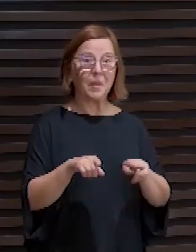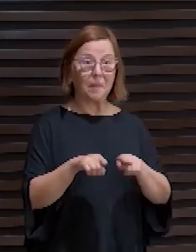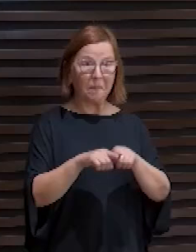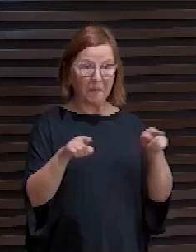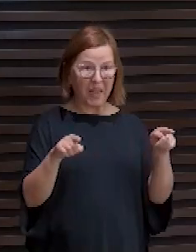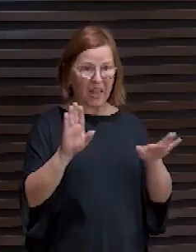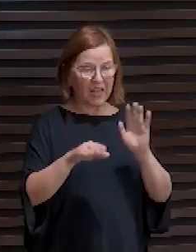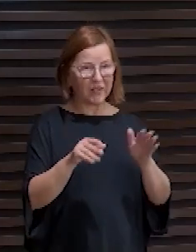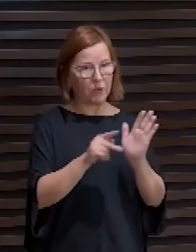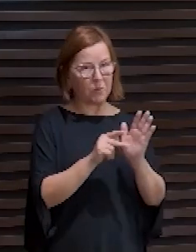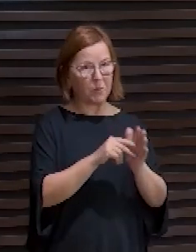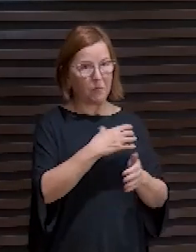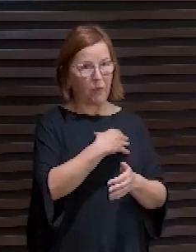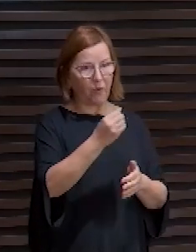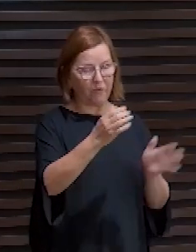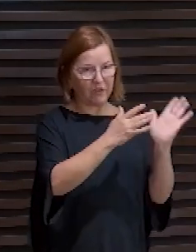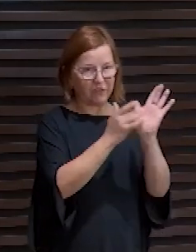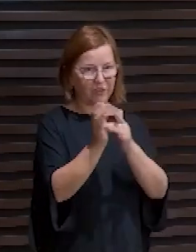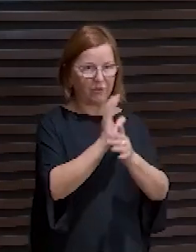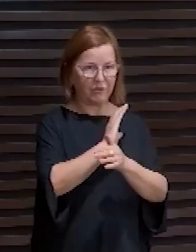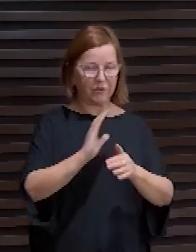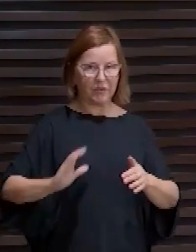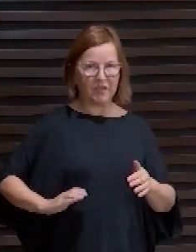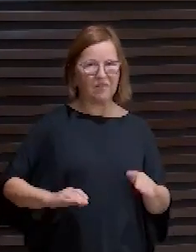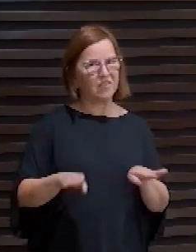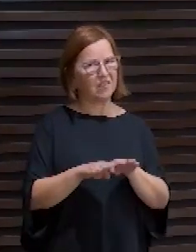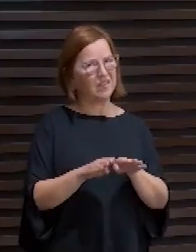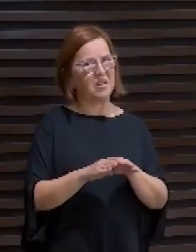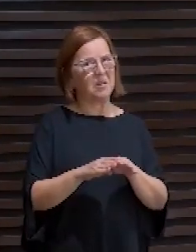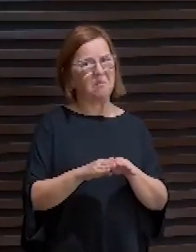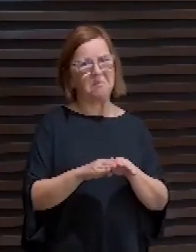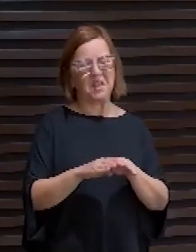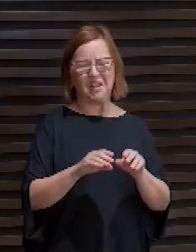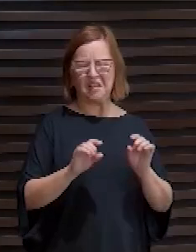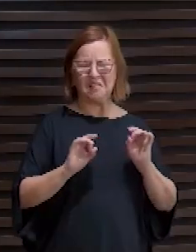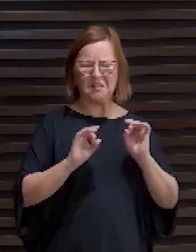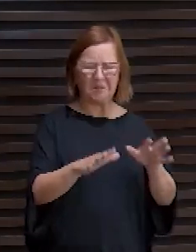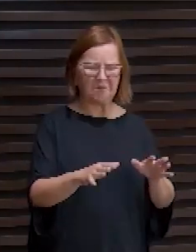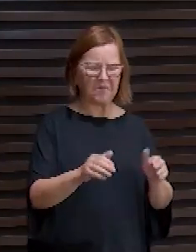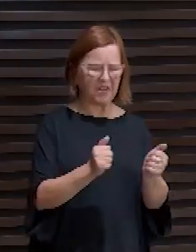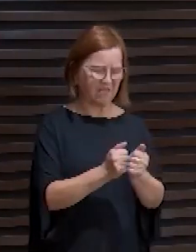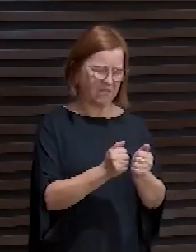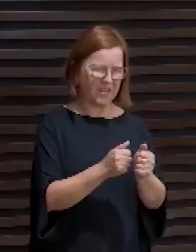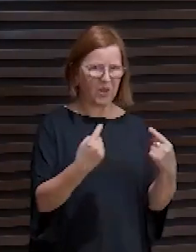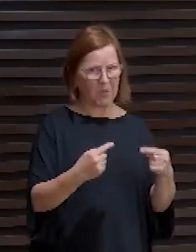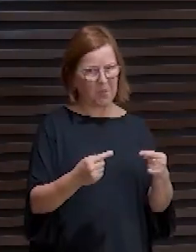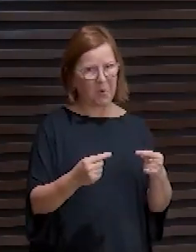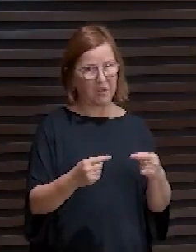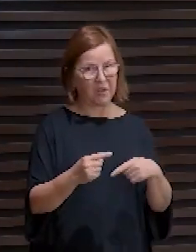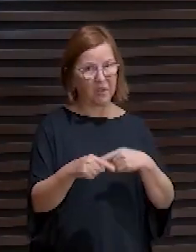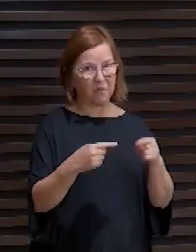Jesus Cristo, sendo enviado ao mundo, ele também é desprezado, ele também é perseguido e ele é, por fim,